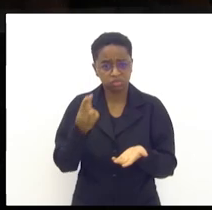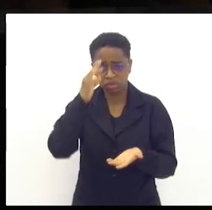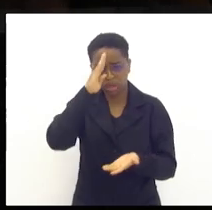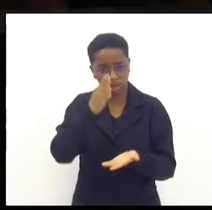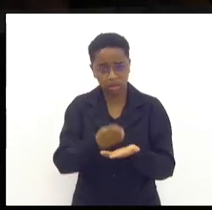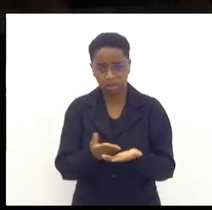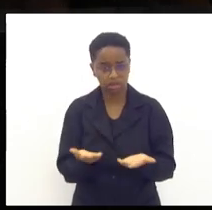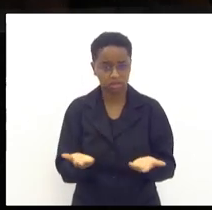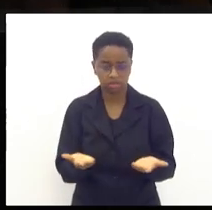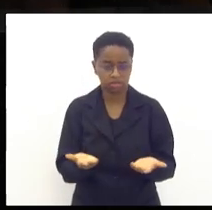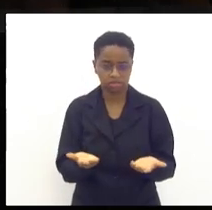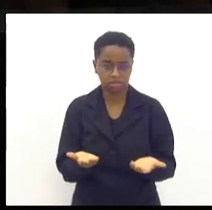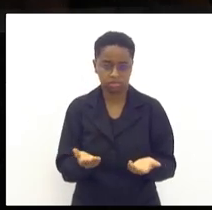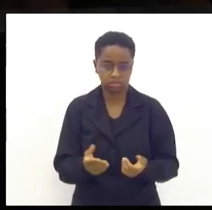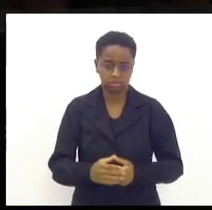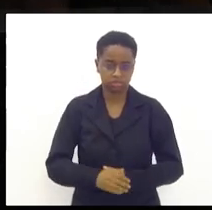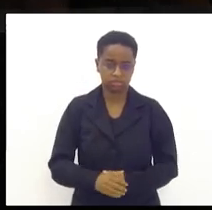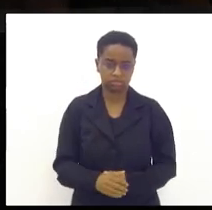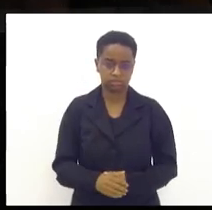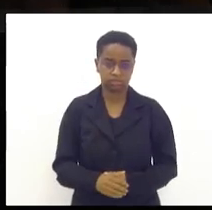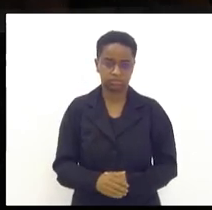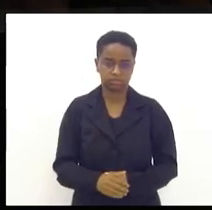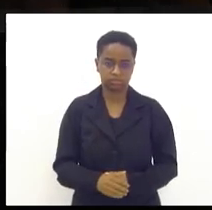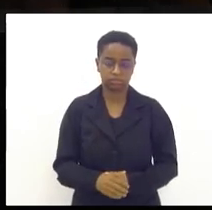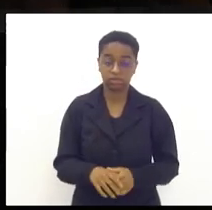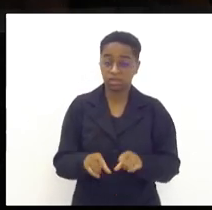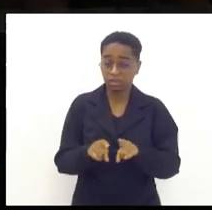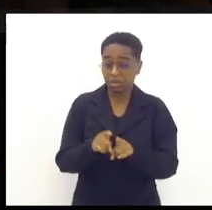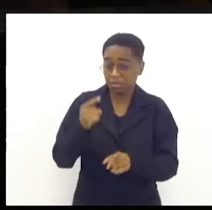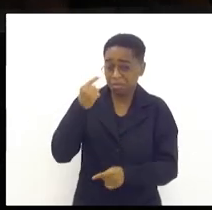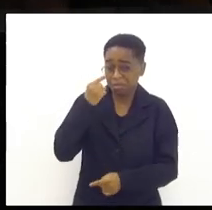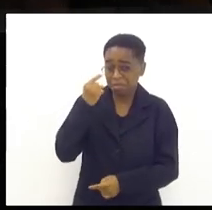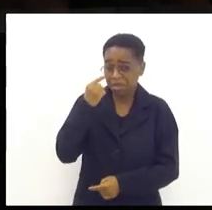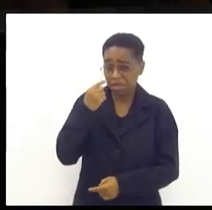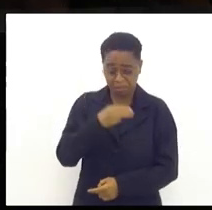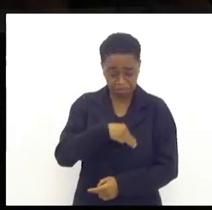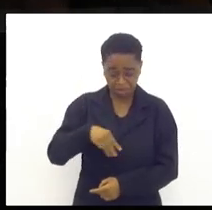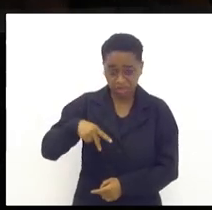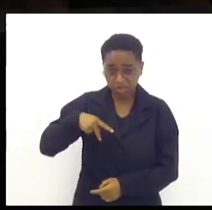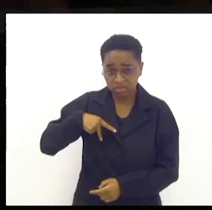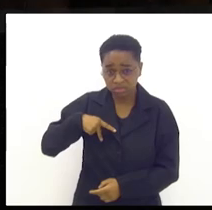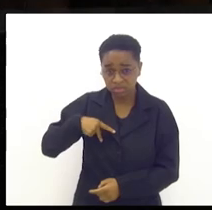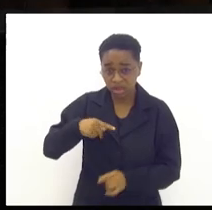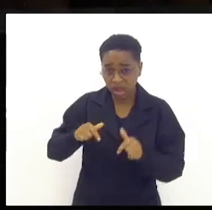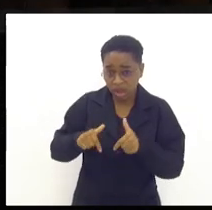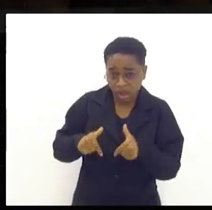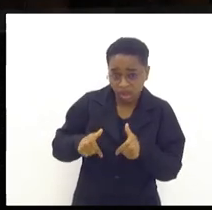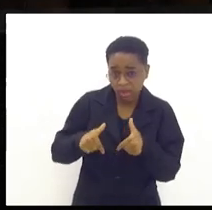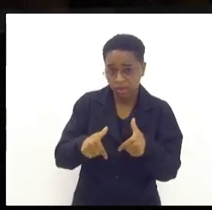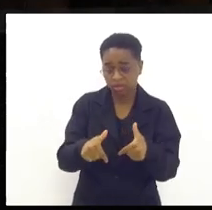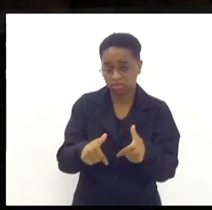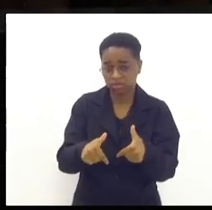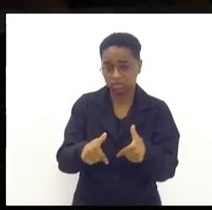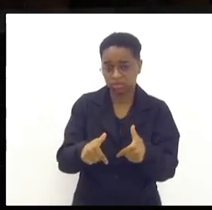inacreditável. E achar que o Ministério Público, que fez a operação,